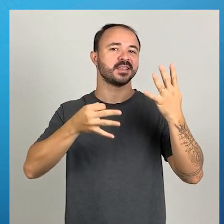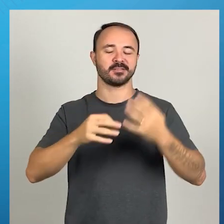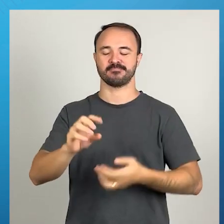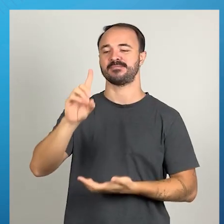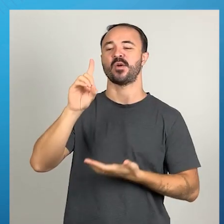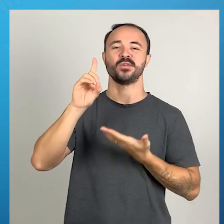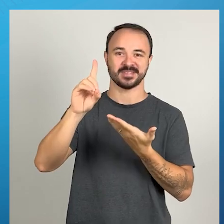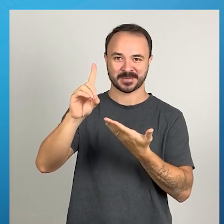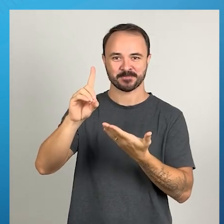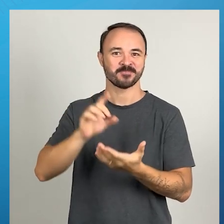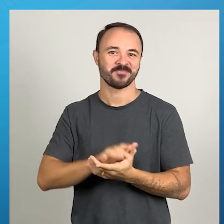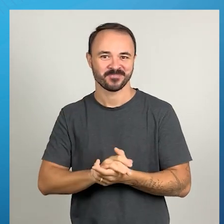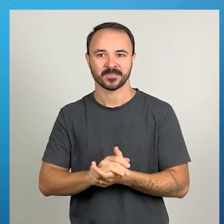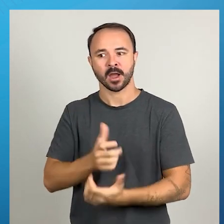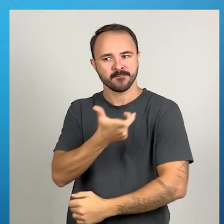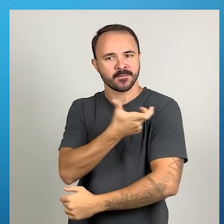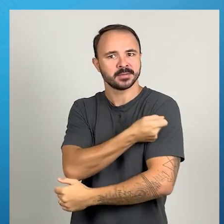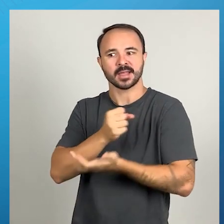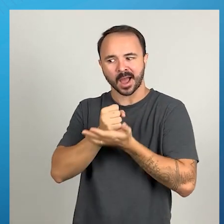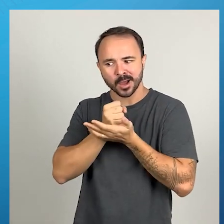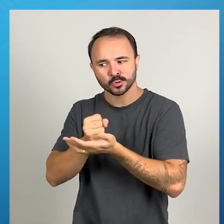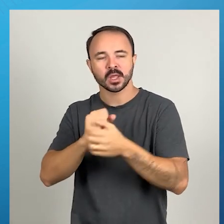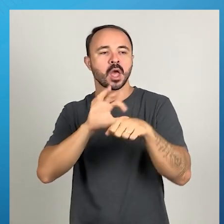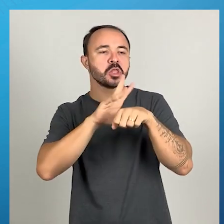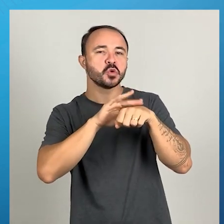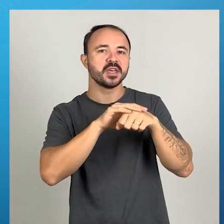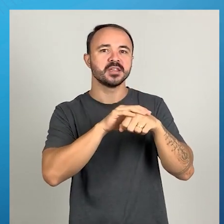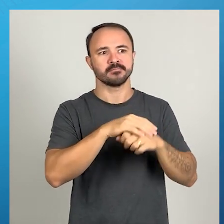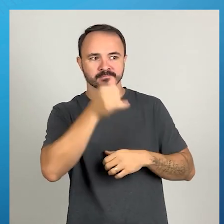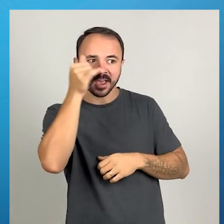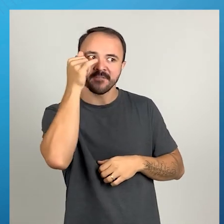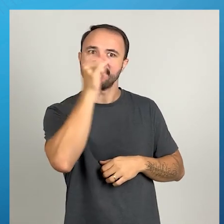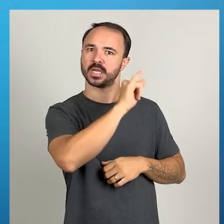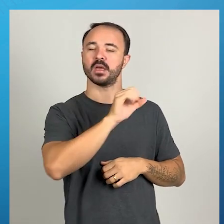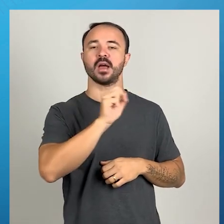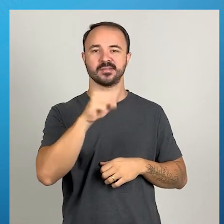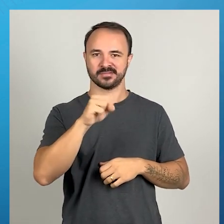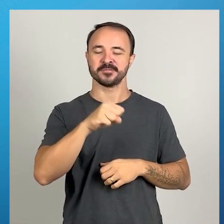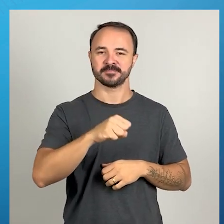D. A vacinação infantil ajuda a prevenir doenças graves como o sarampo e a poliomielite.